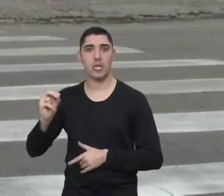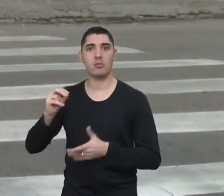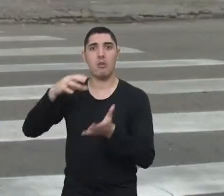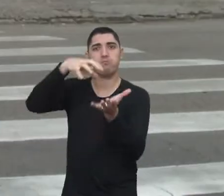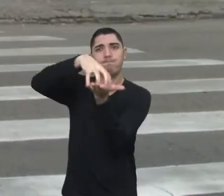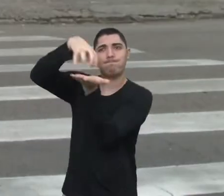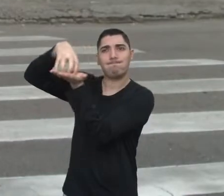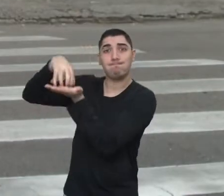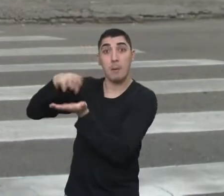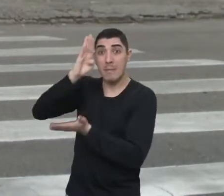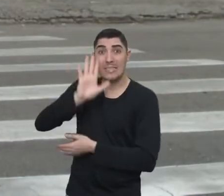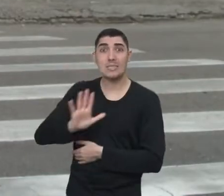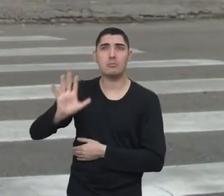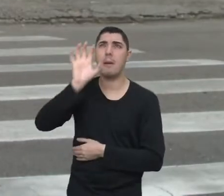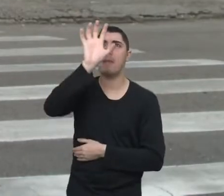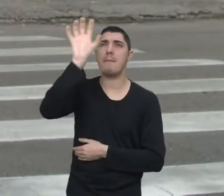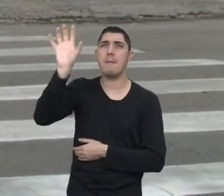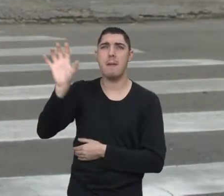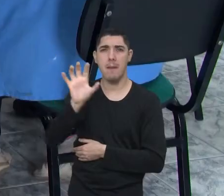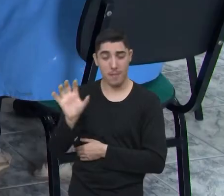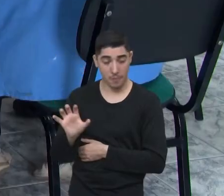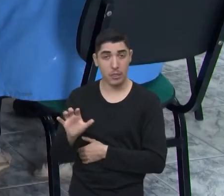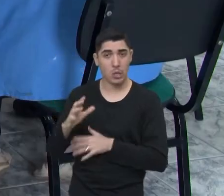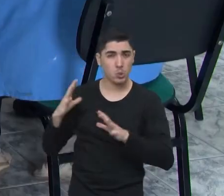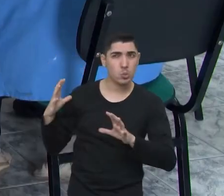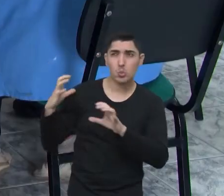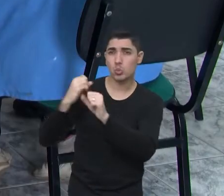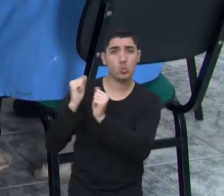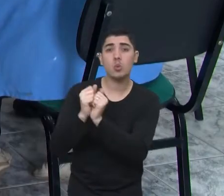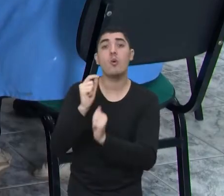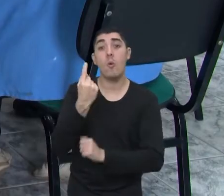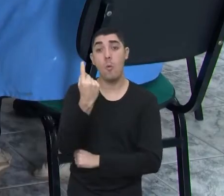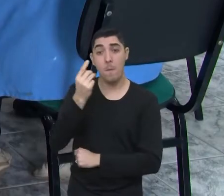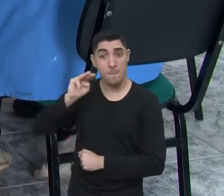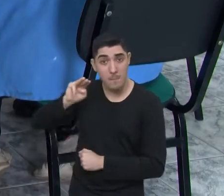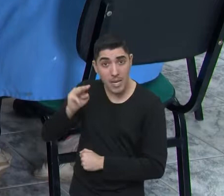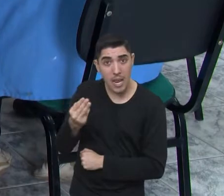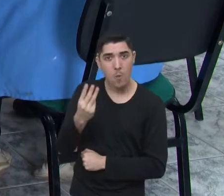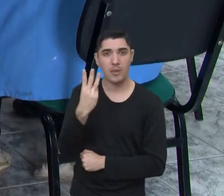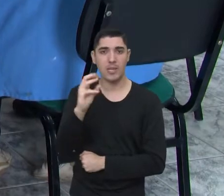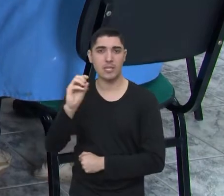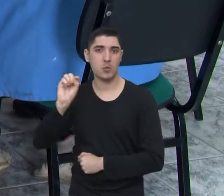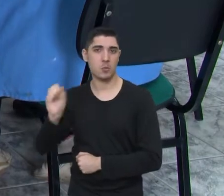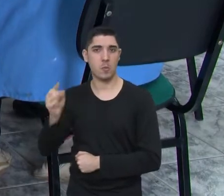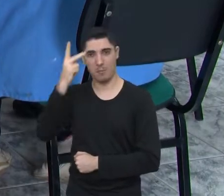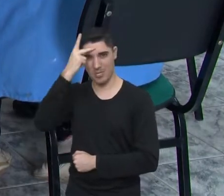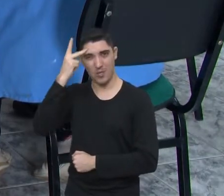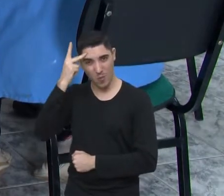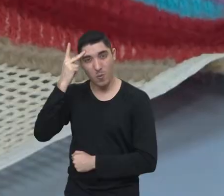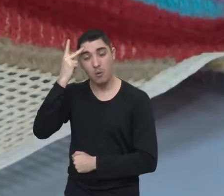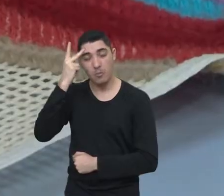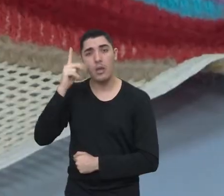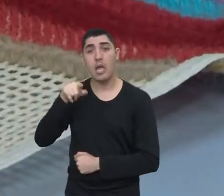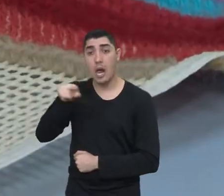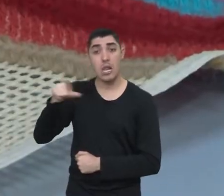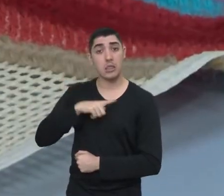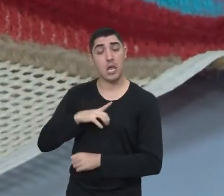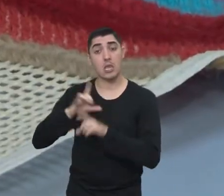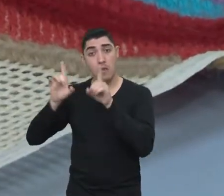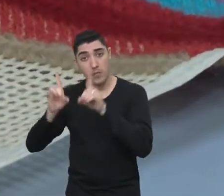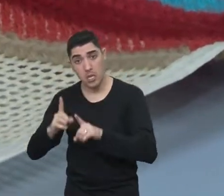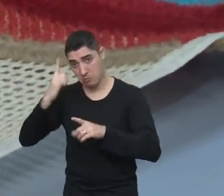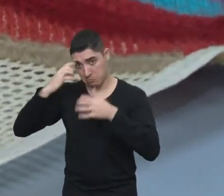2.200 unidades distribuídas ao redor do país, que juntas atendem mais de 1.300.000 pessoas com algum tipo